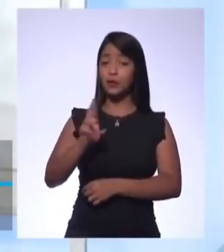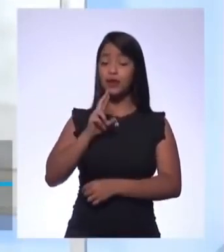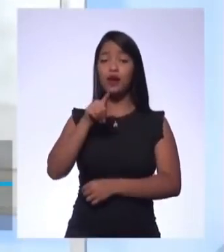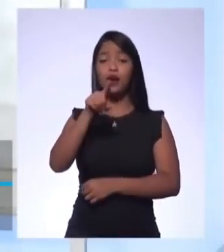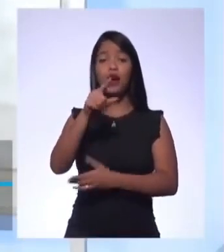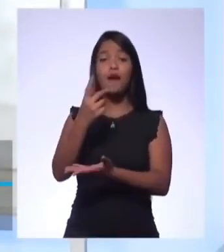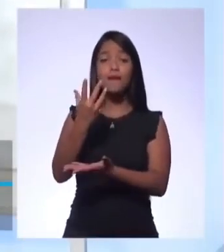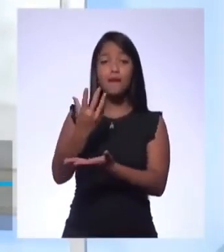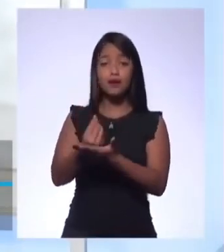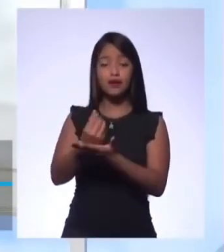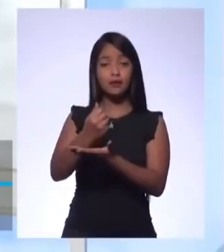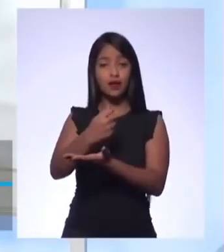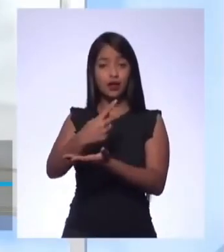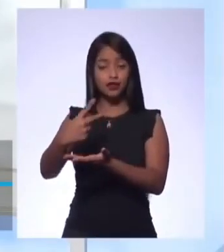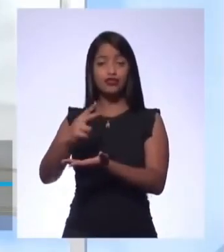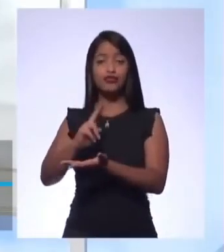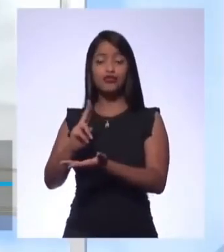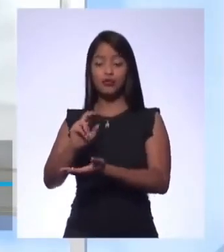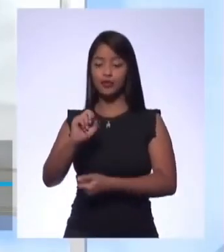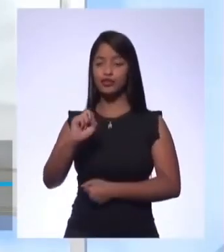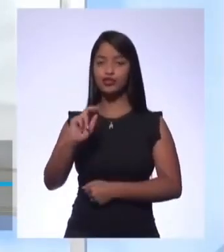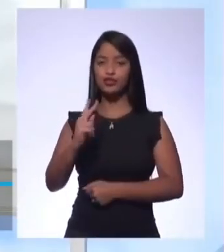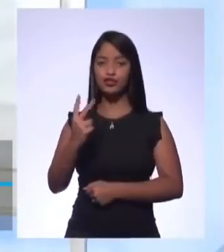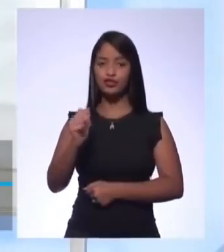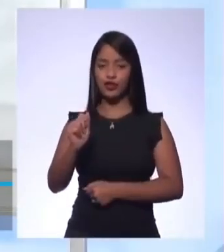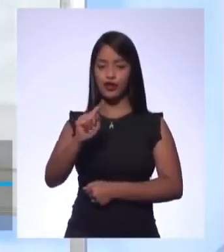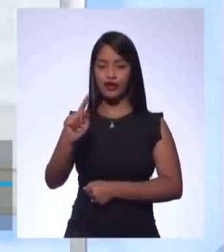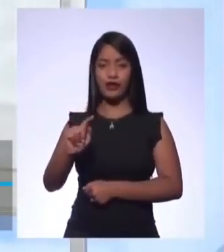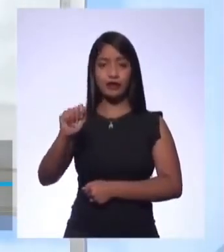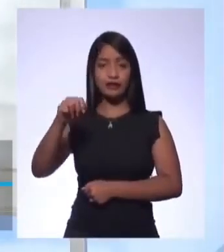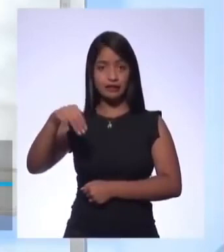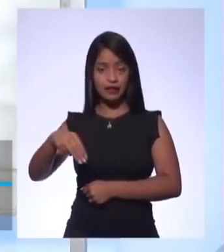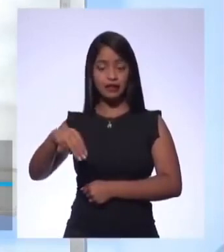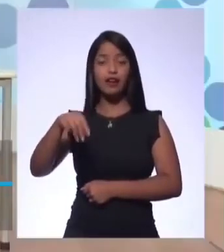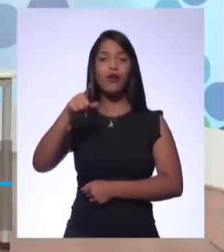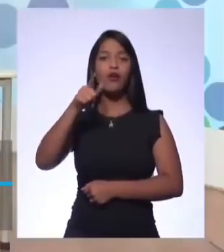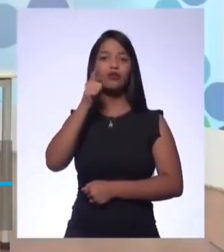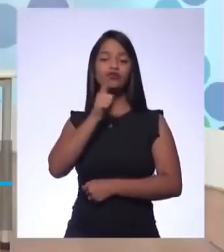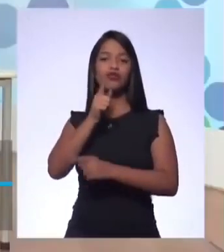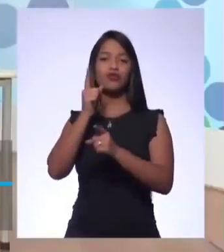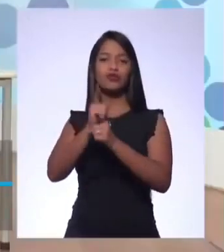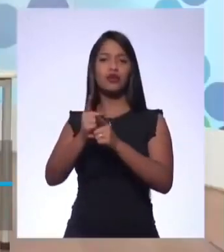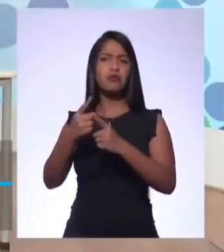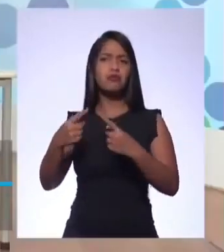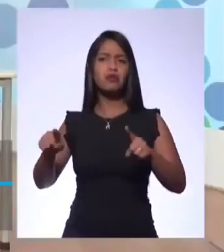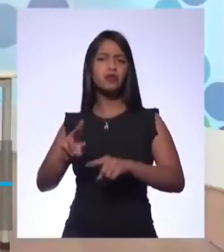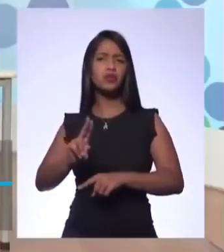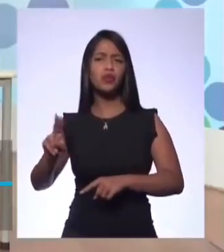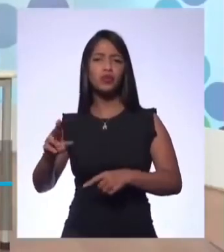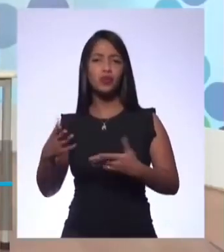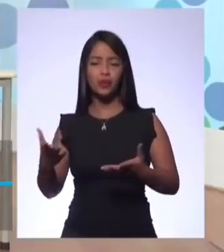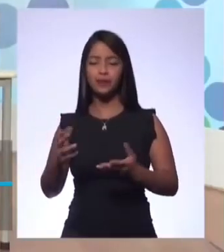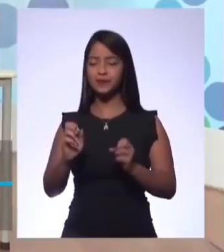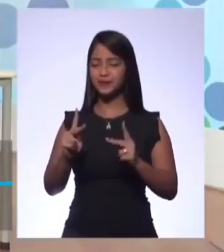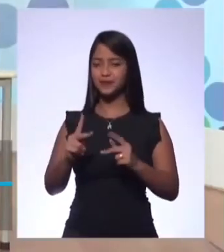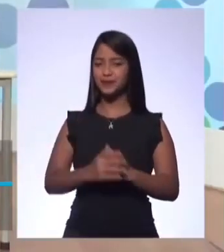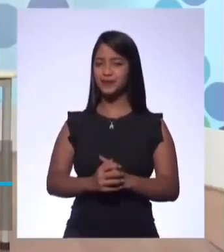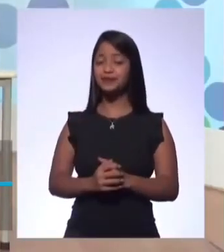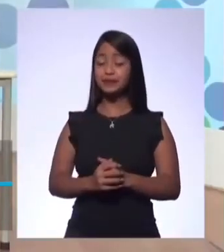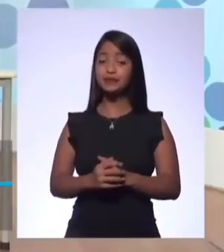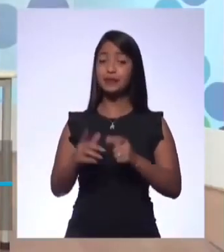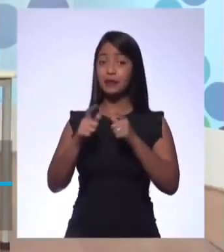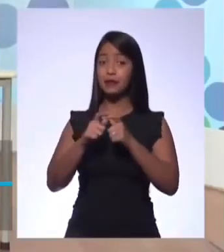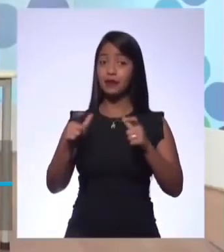lá vai dar o nome da música. Ok, teacher? Okay. E aí, Ed? Vamos lá. Grande maioria, o pessoal foi bem rápido. O Antônio colocou